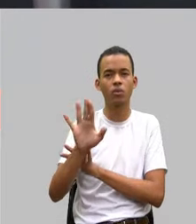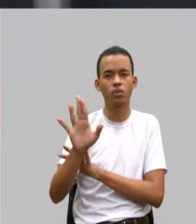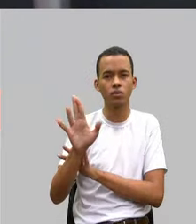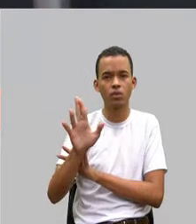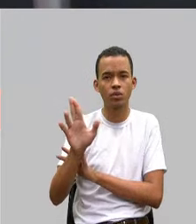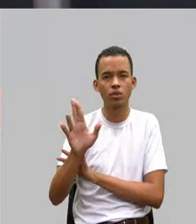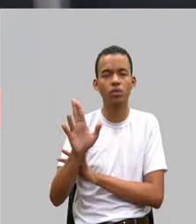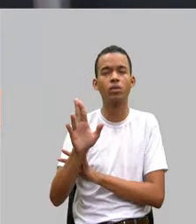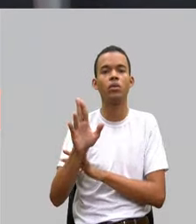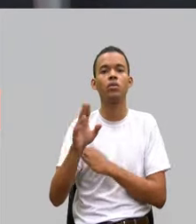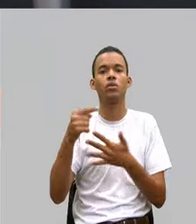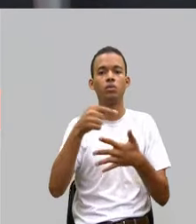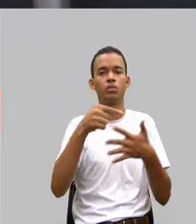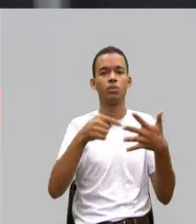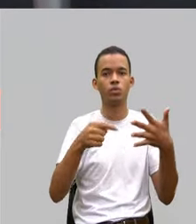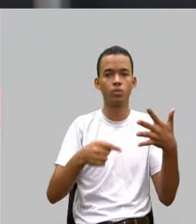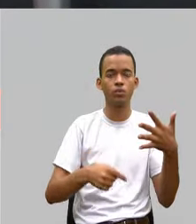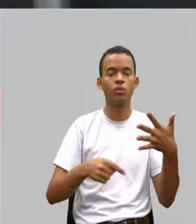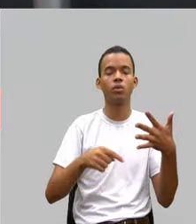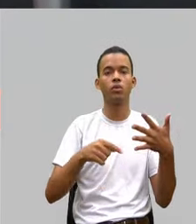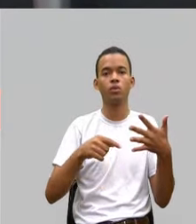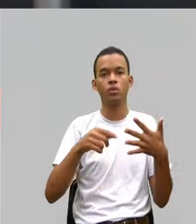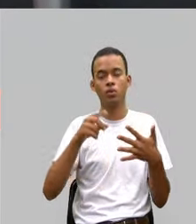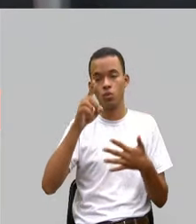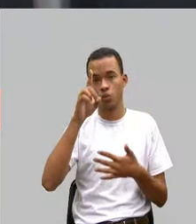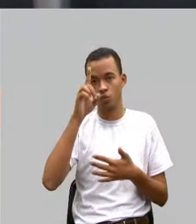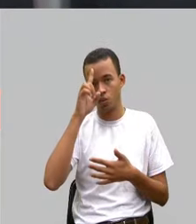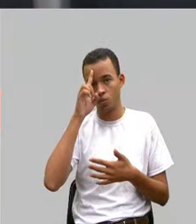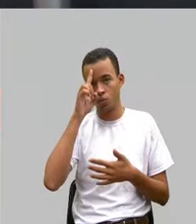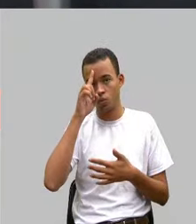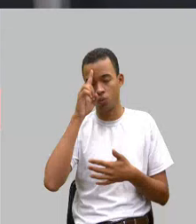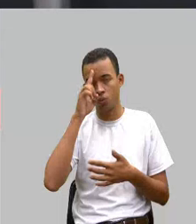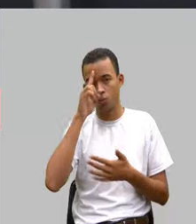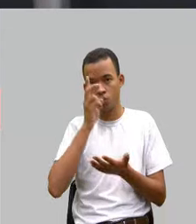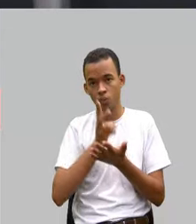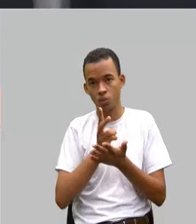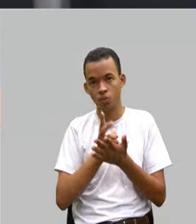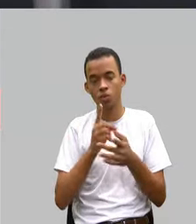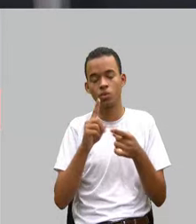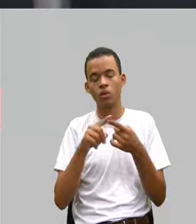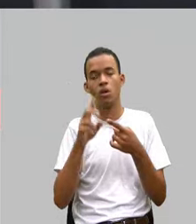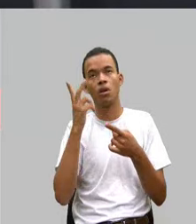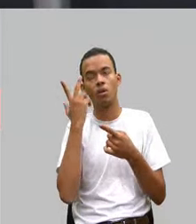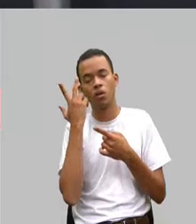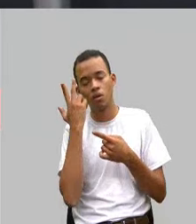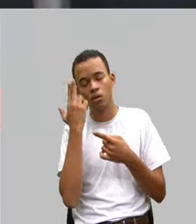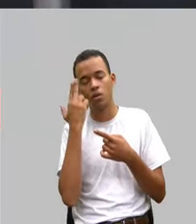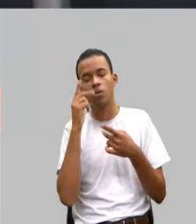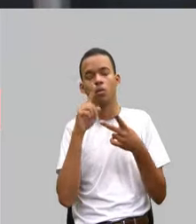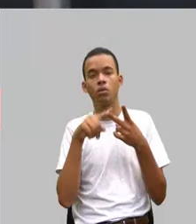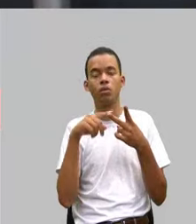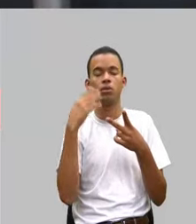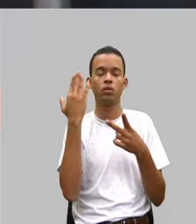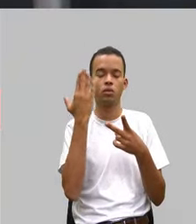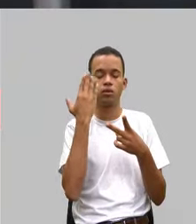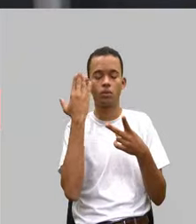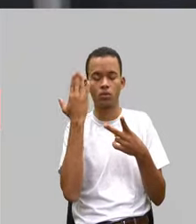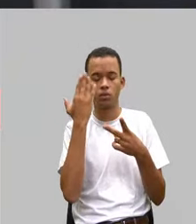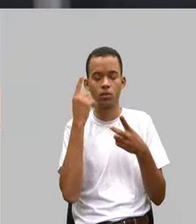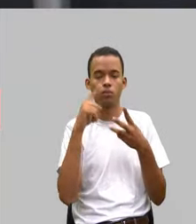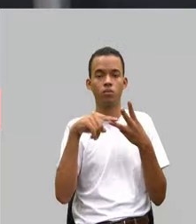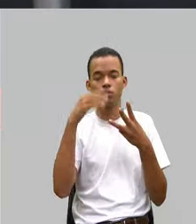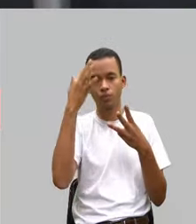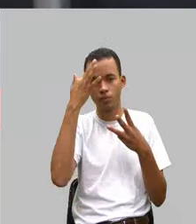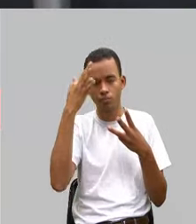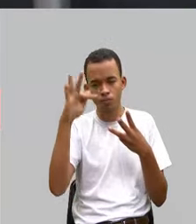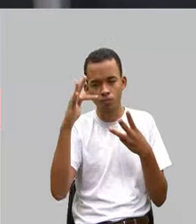grandeza de ocorrência em uso contínuo sonolência tontura cefaleia tosse visão